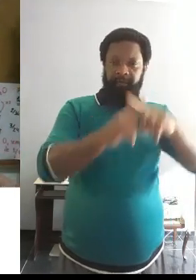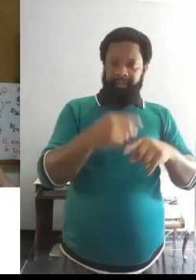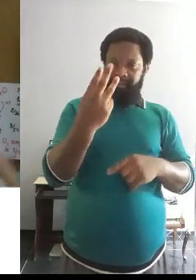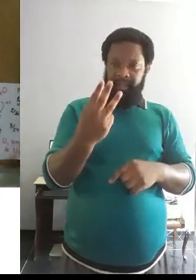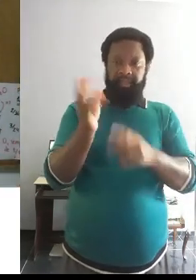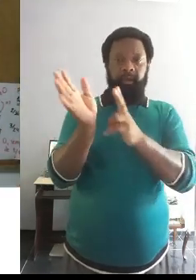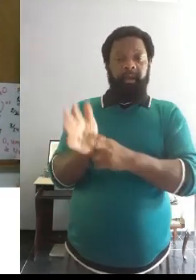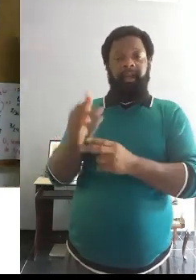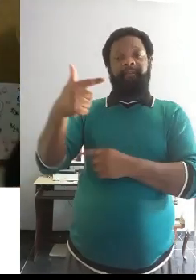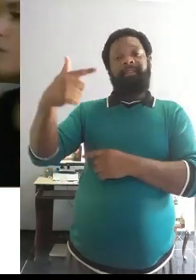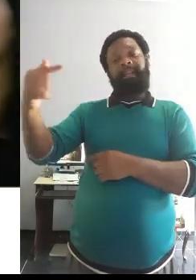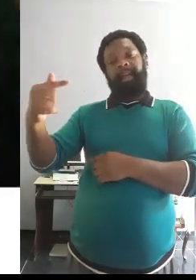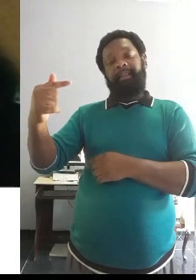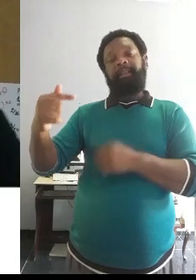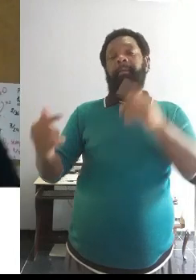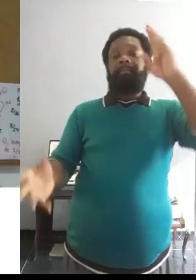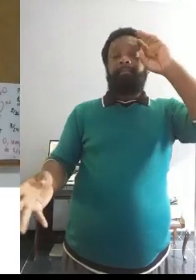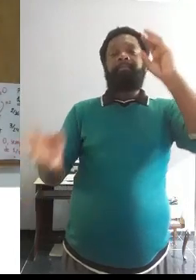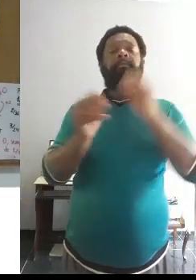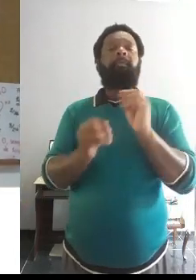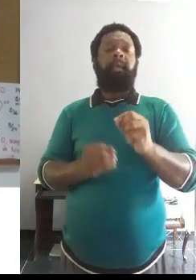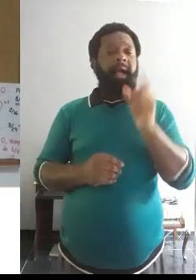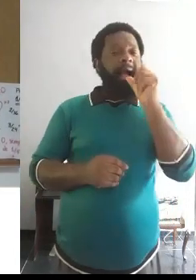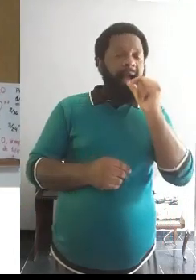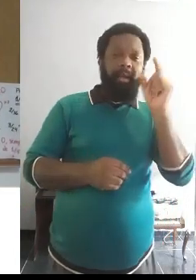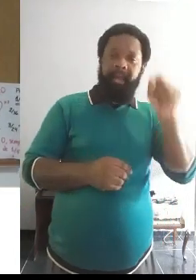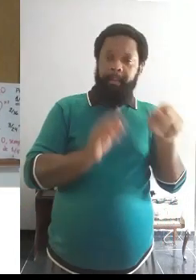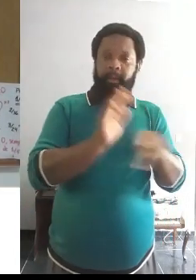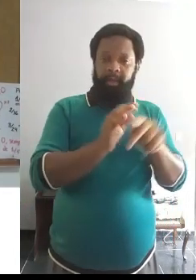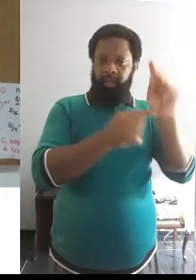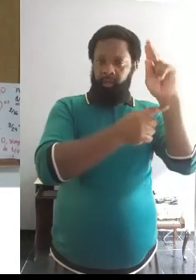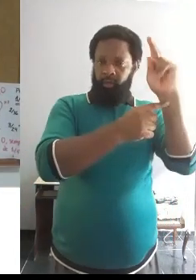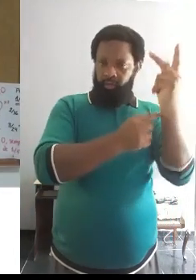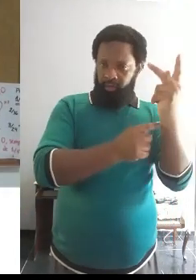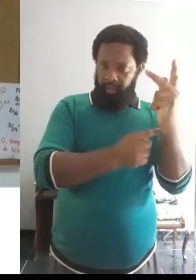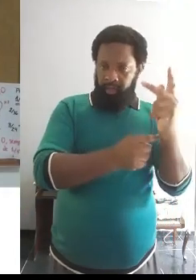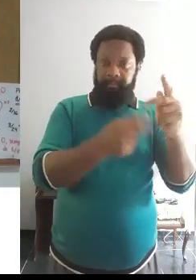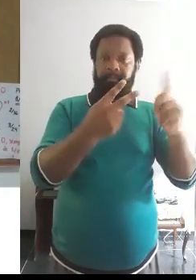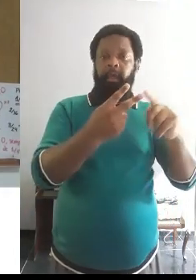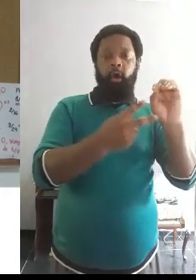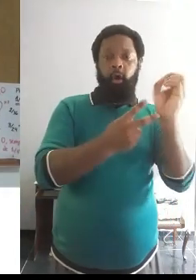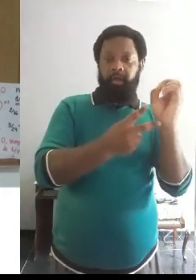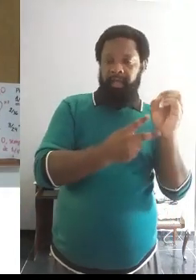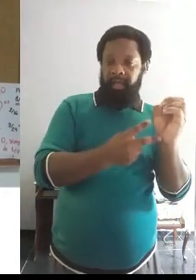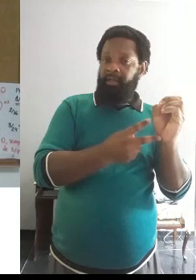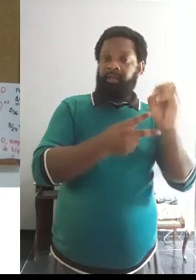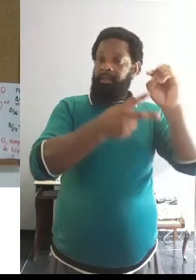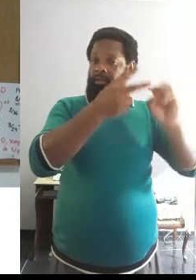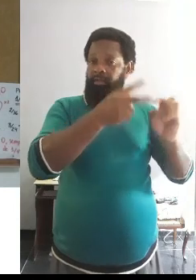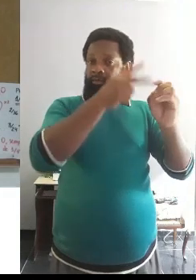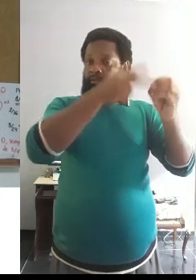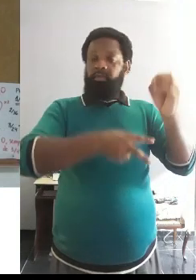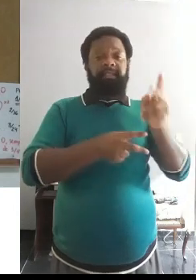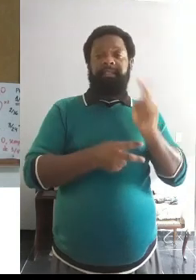proporção. Então, nós chegamos à conclusão de que a água ela é formada por hidrogênio e por oxigênio e eles sempre estão em